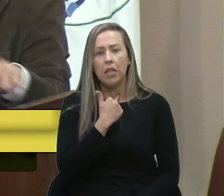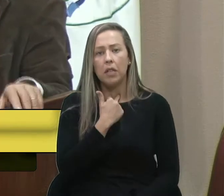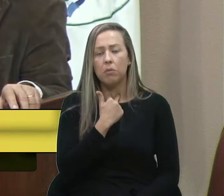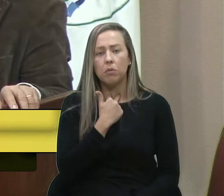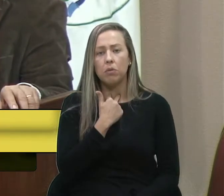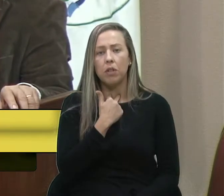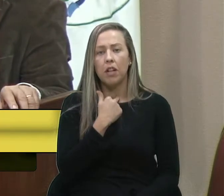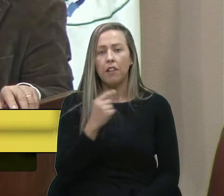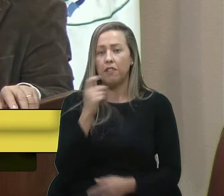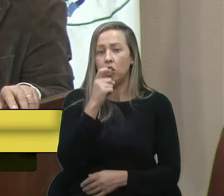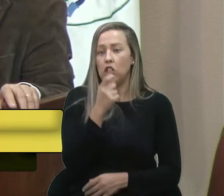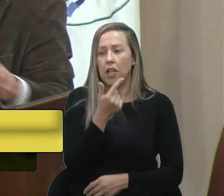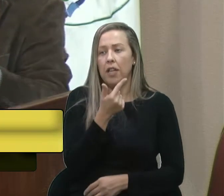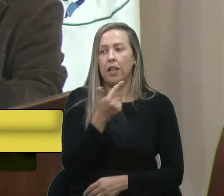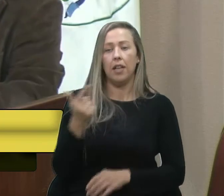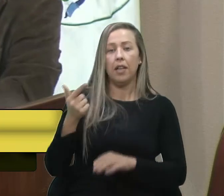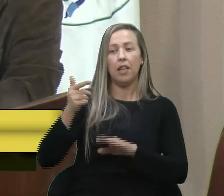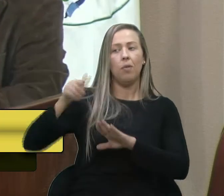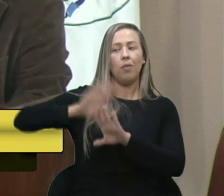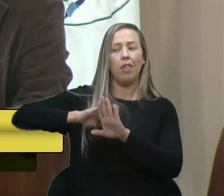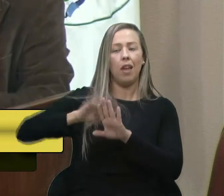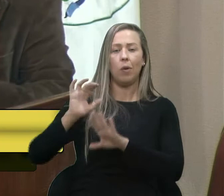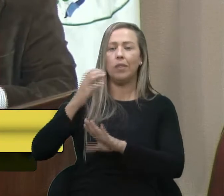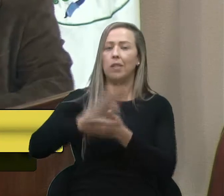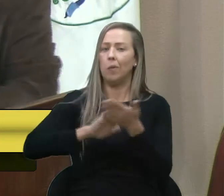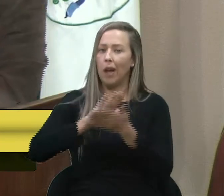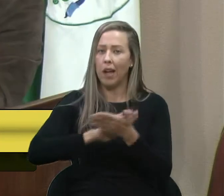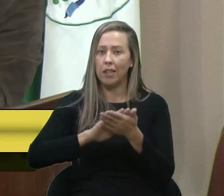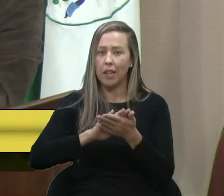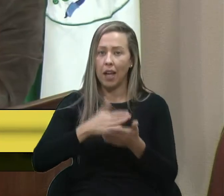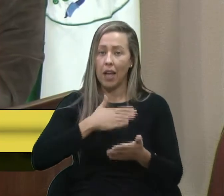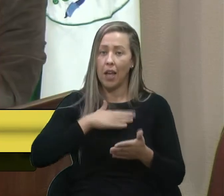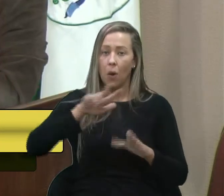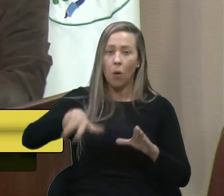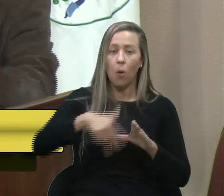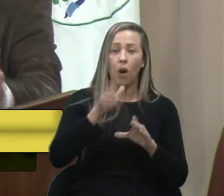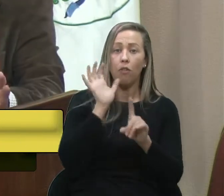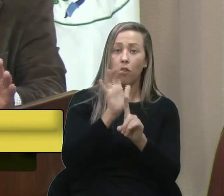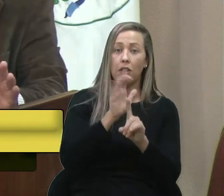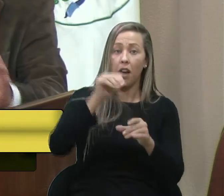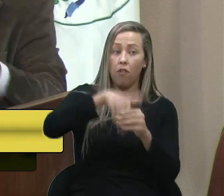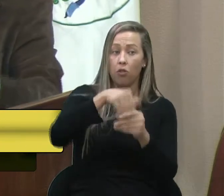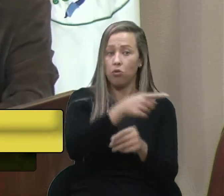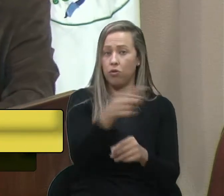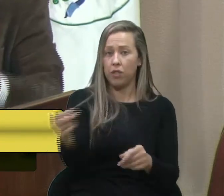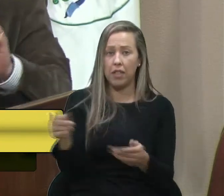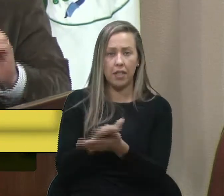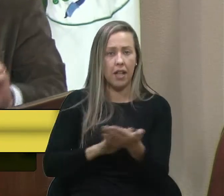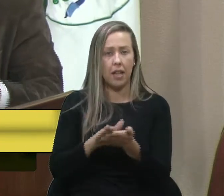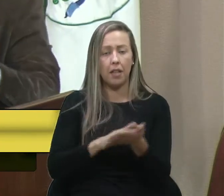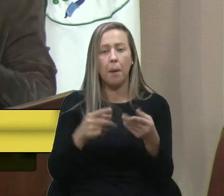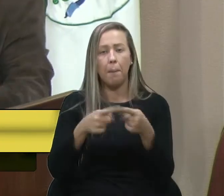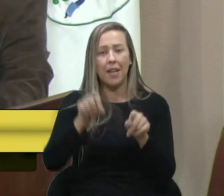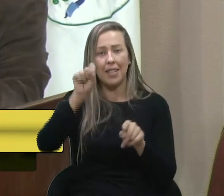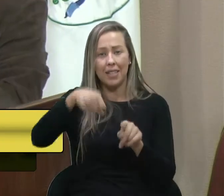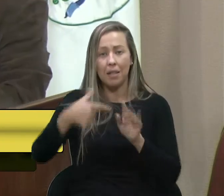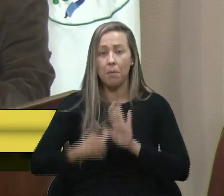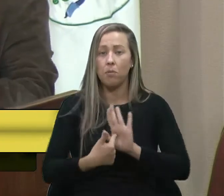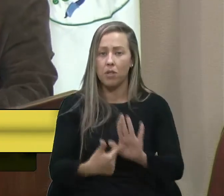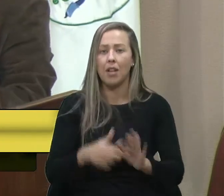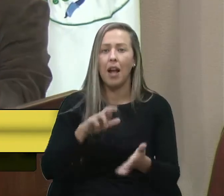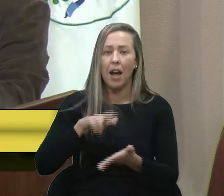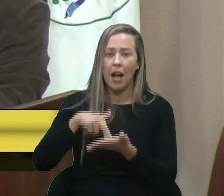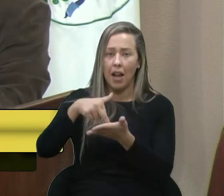tapar o sol com a peneira. E não fiz essa fala para influenciar voto nenhum, mas sim para mostrar a realidade que temos